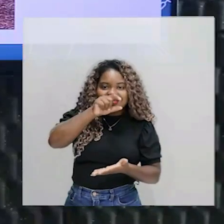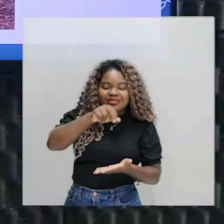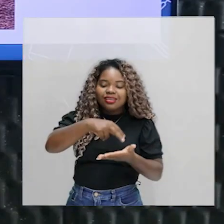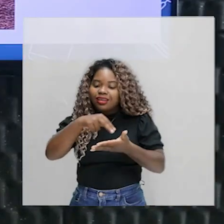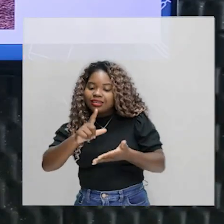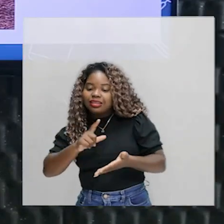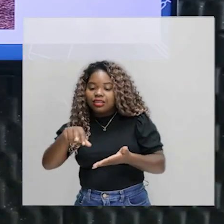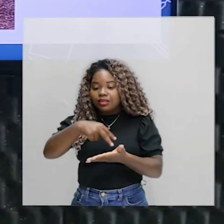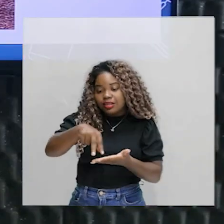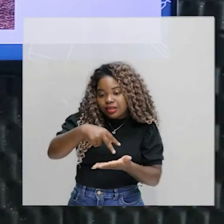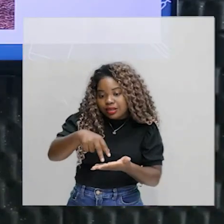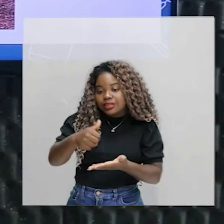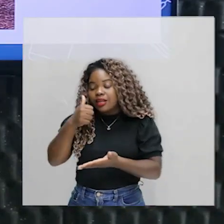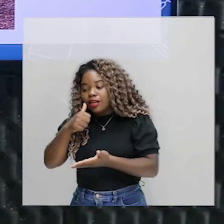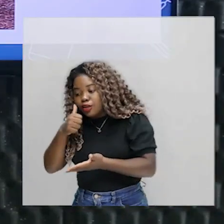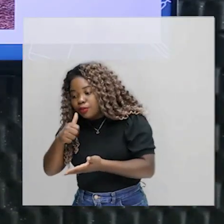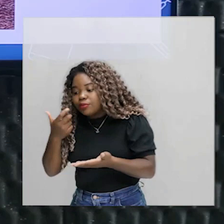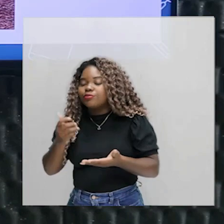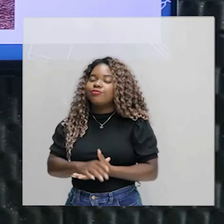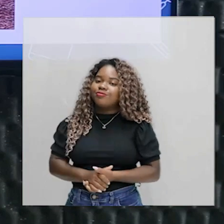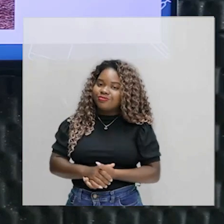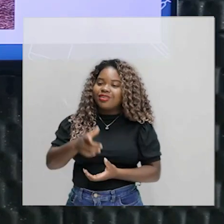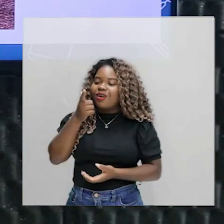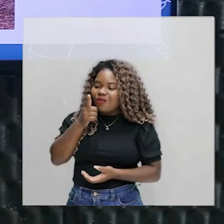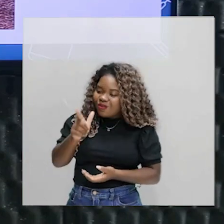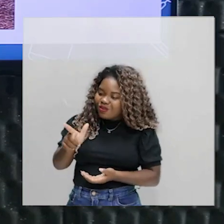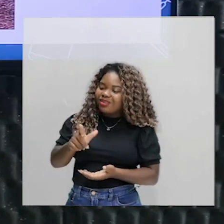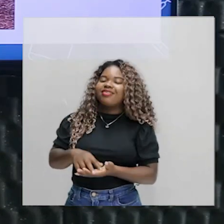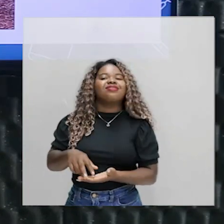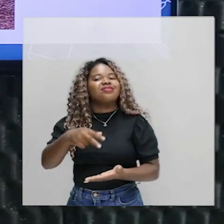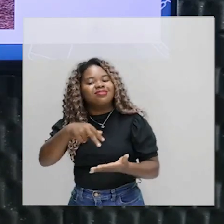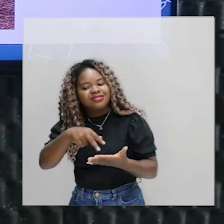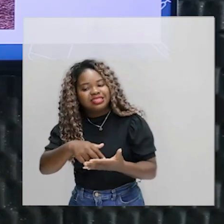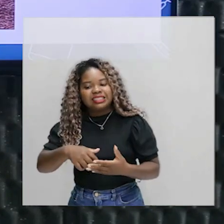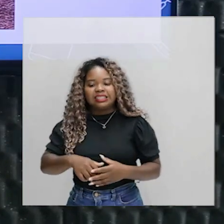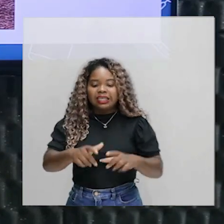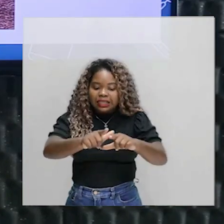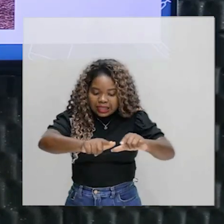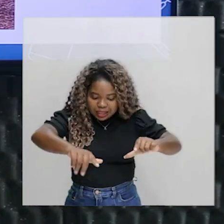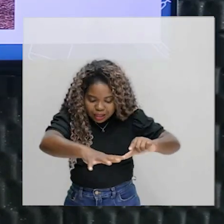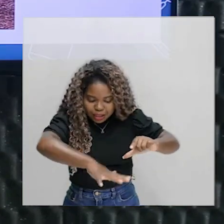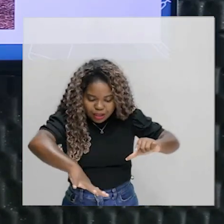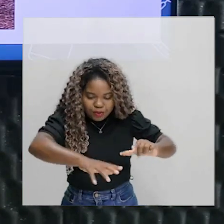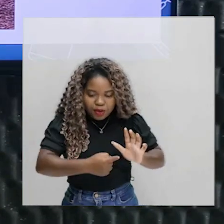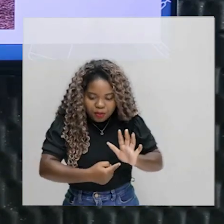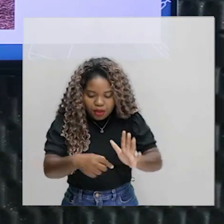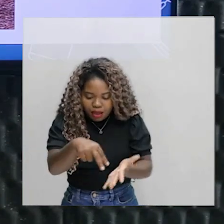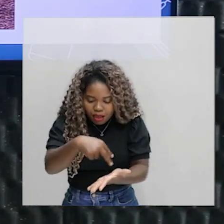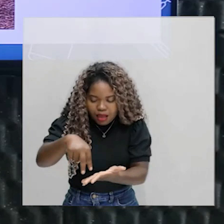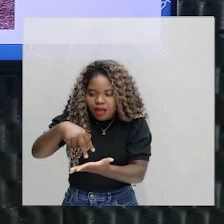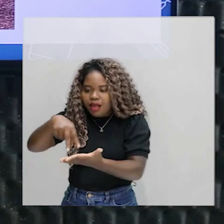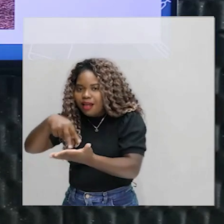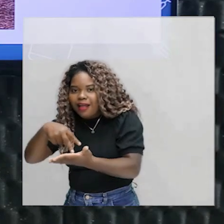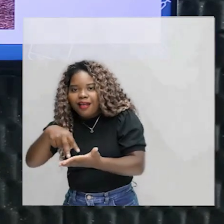ele tem que dançar para fêmea para Que ela possa ser conquistada tá ele limpa o local onde ele vai se apresentar e depois